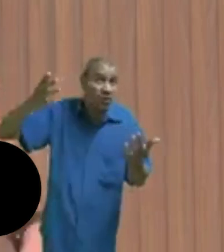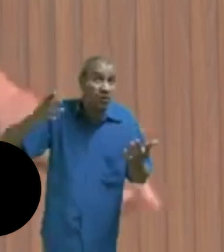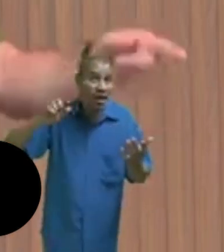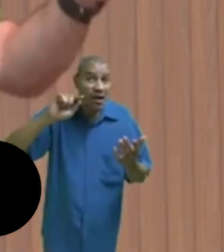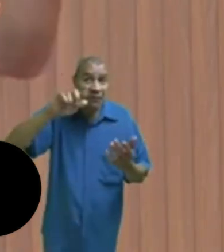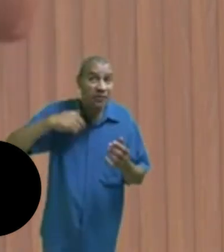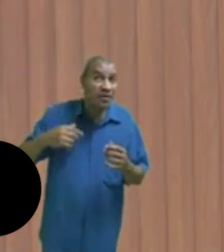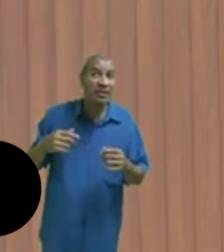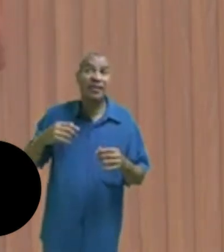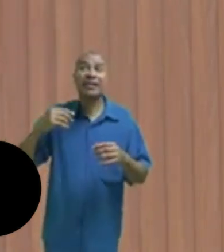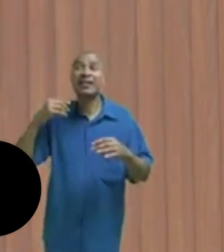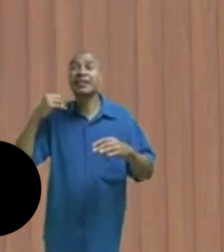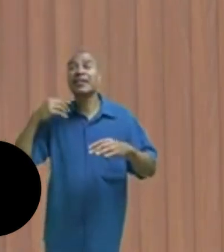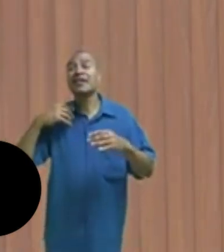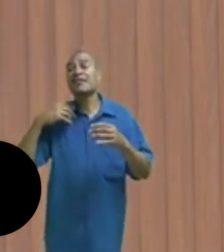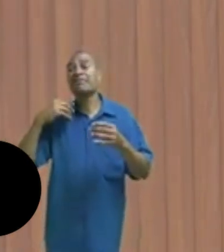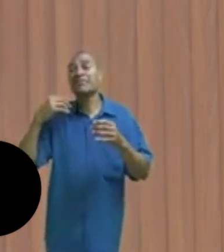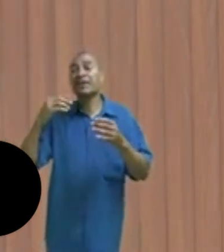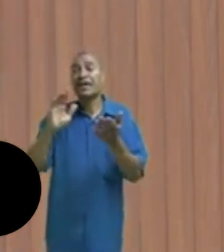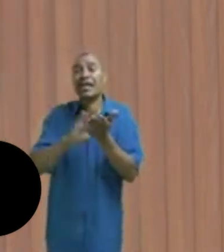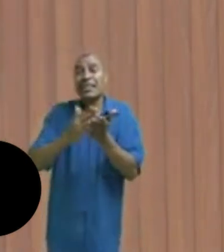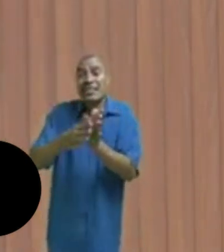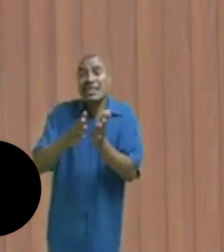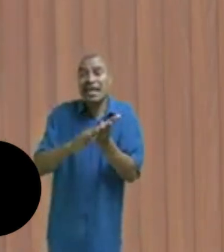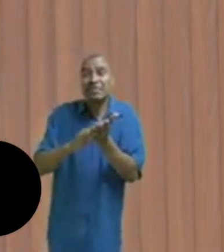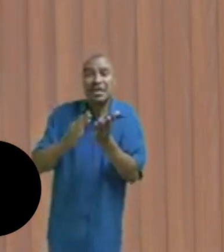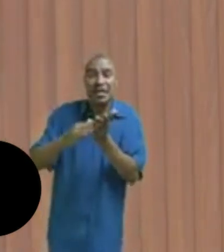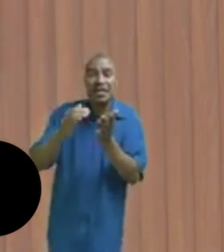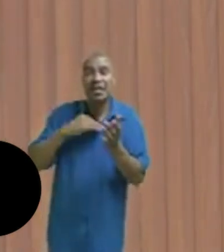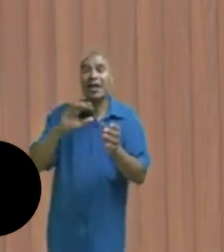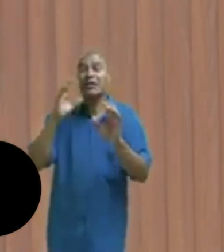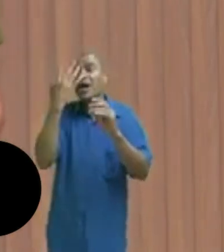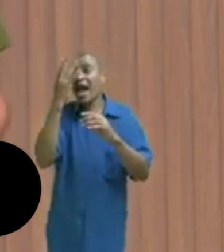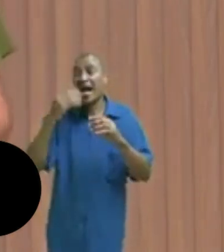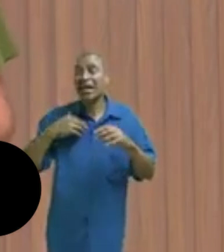você desfilava a noite inteira na Sapucaí e não sentia nada.